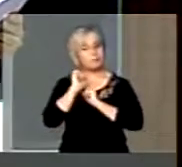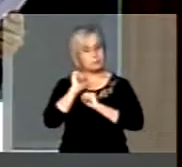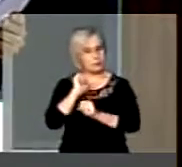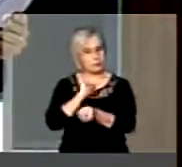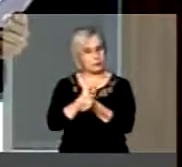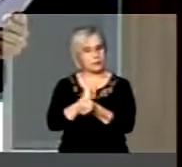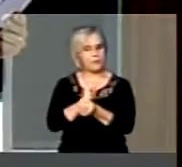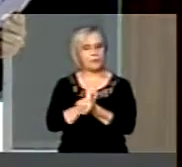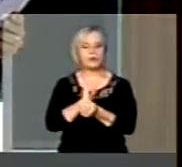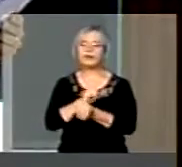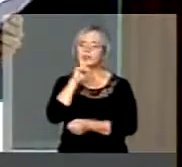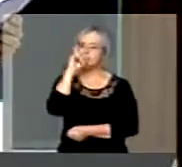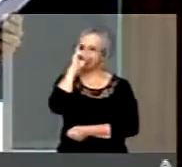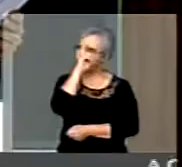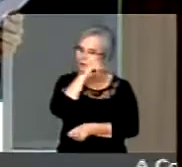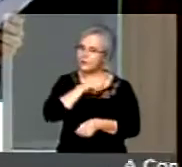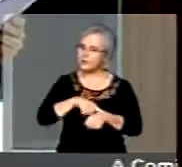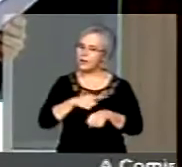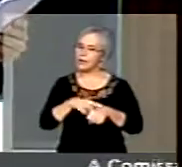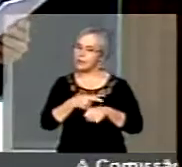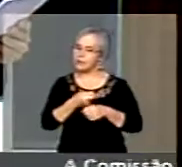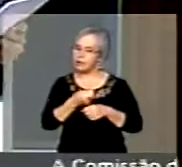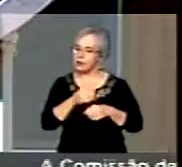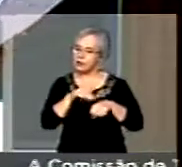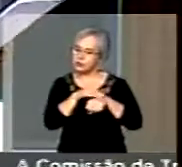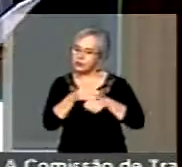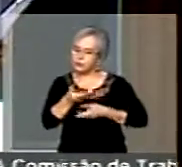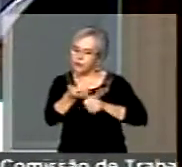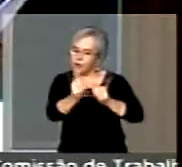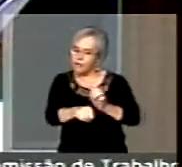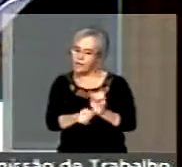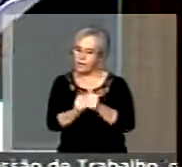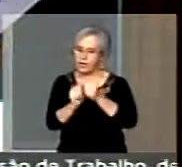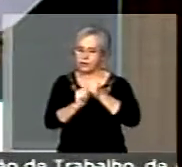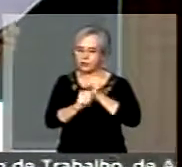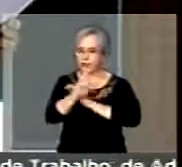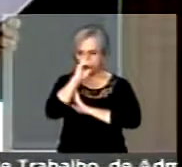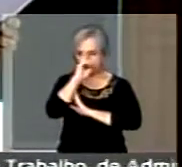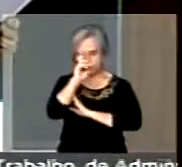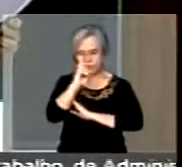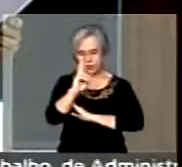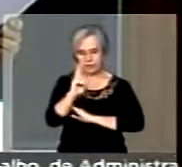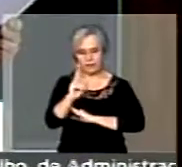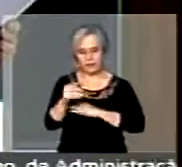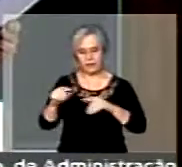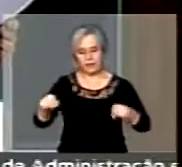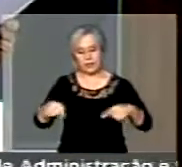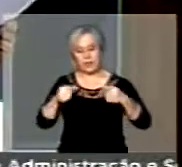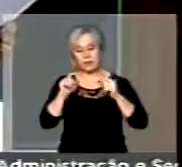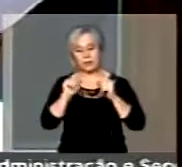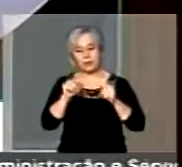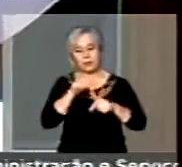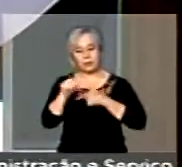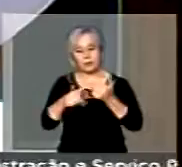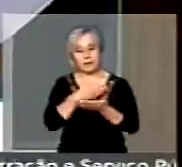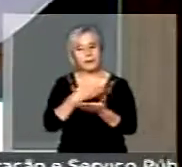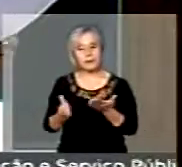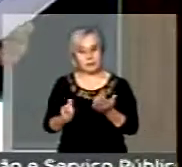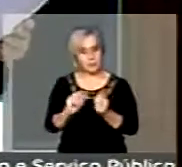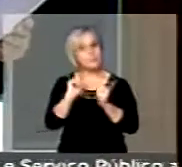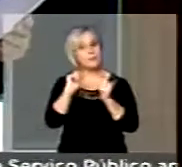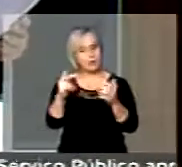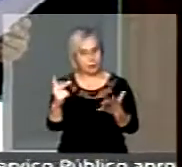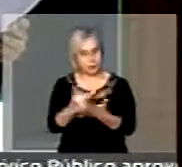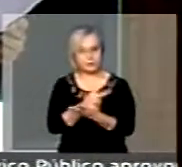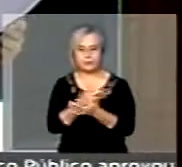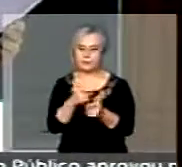dificuldades crescentes nas suas negociações com os empregadores e encarar o desemprego como uma real ameaça.